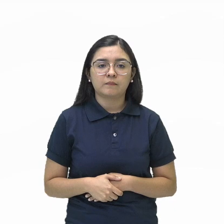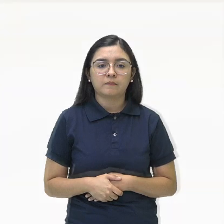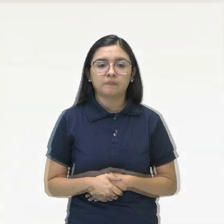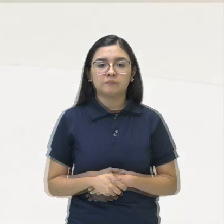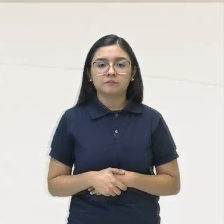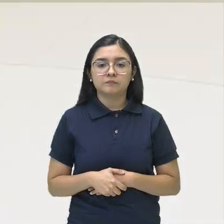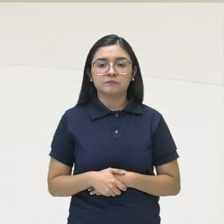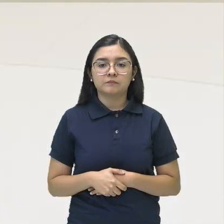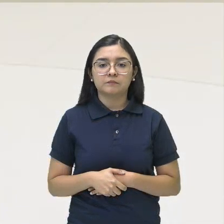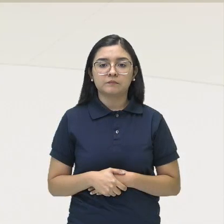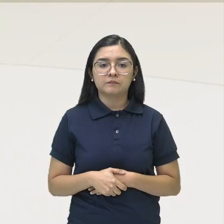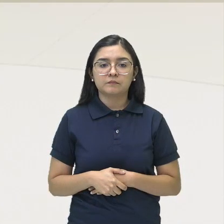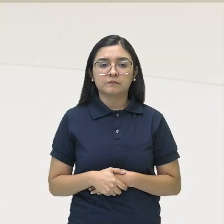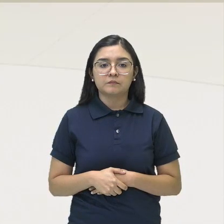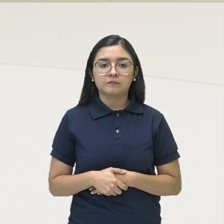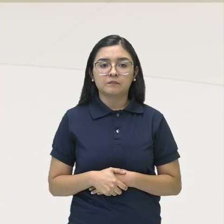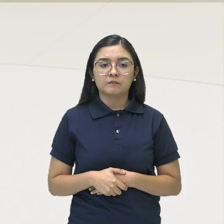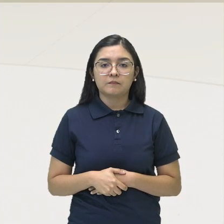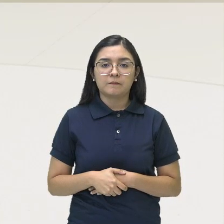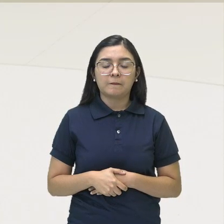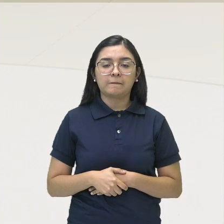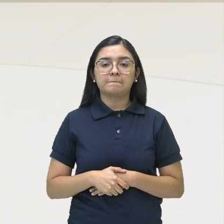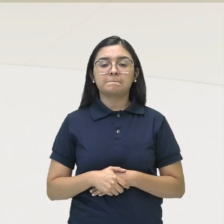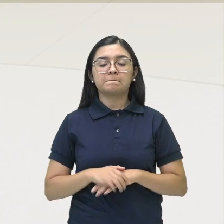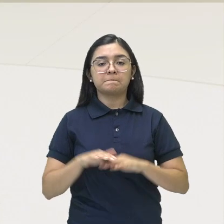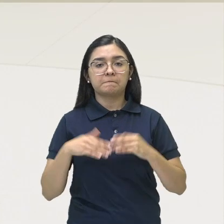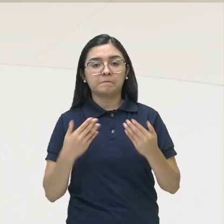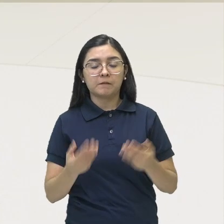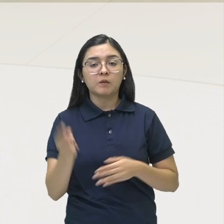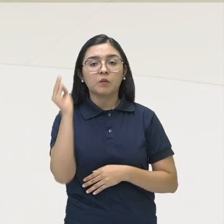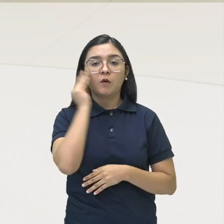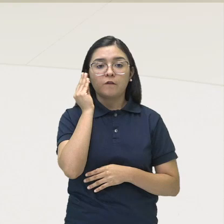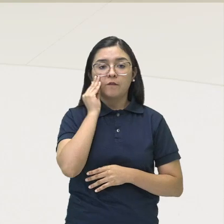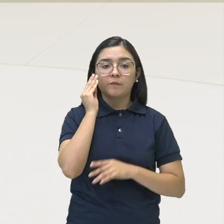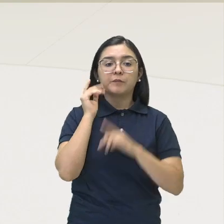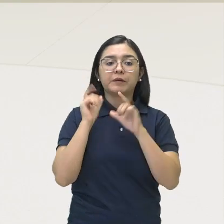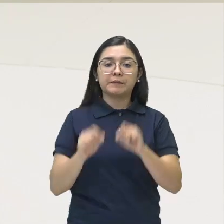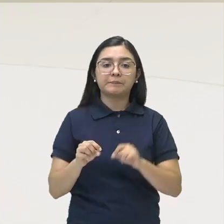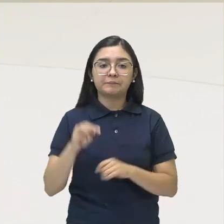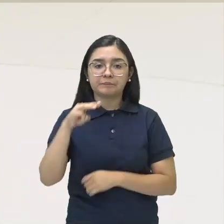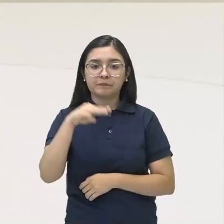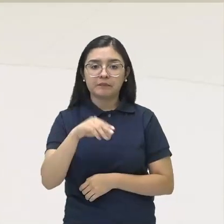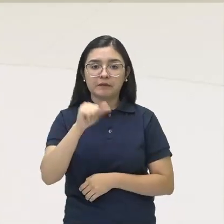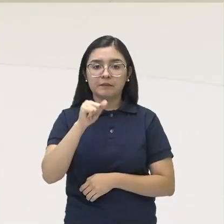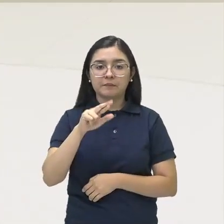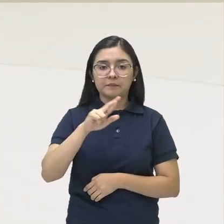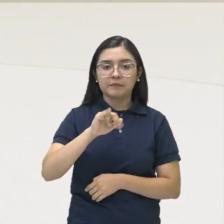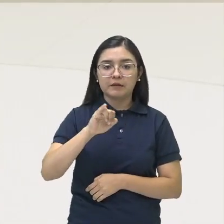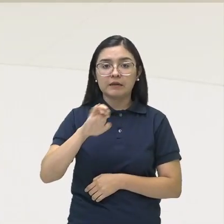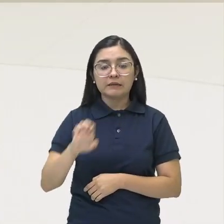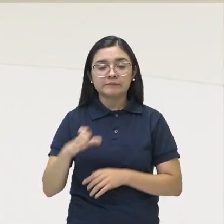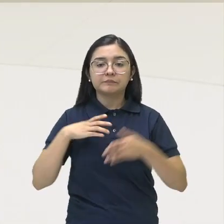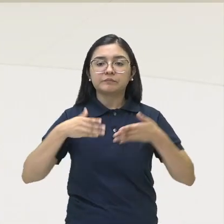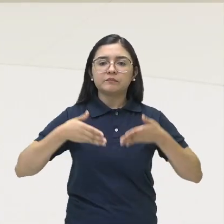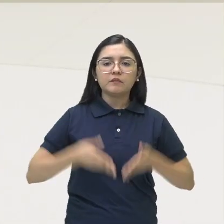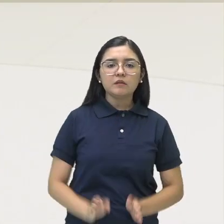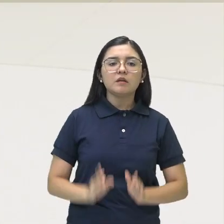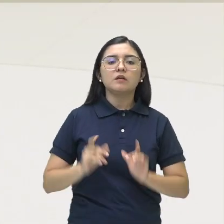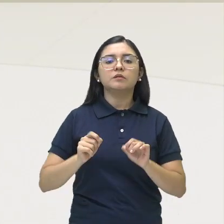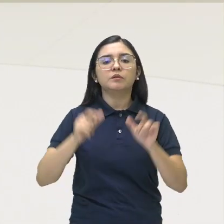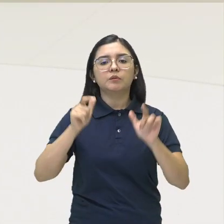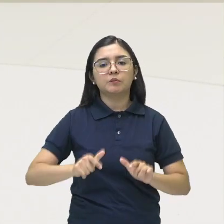Isso, né? Vamos conhecer um pouquinho agora da formação. A gente viu, né, que a Marie, ela nasceu na Varsóvia, né? E